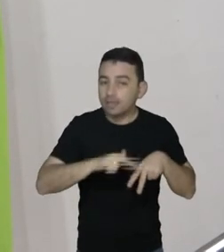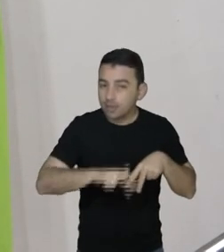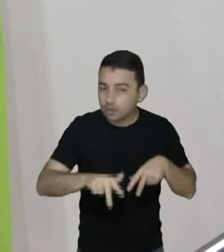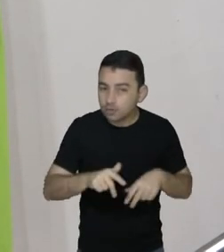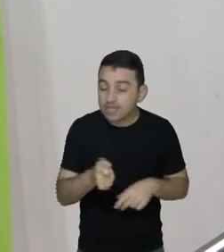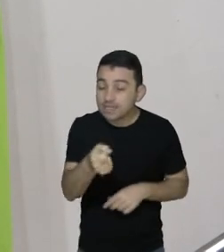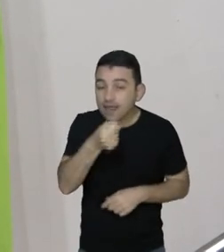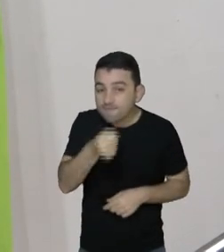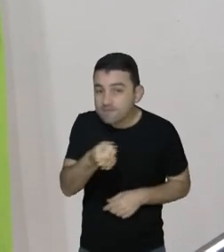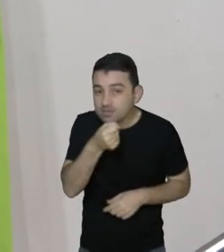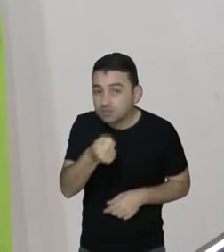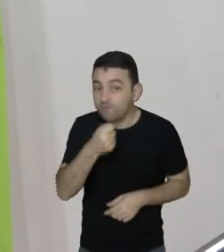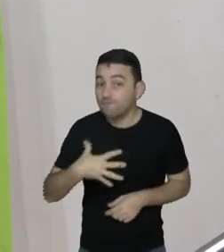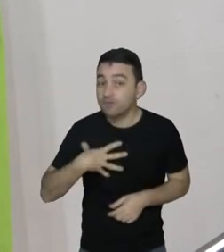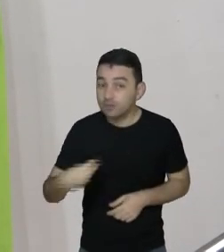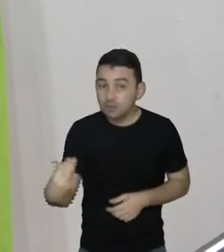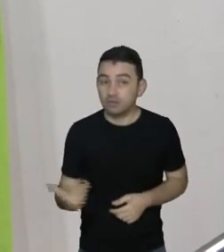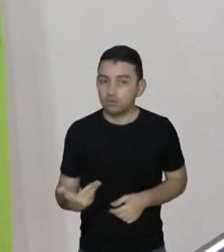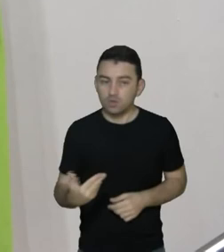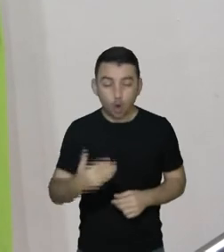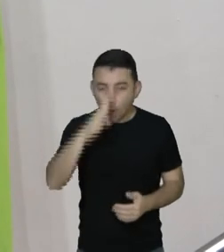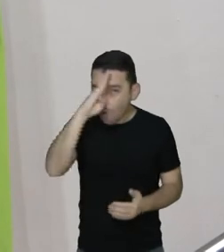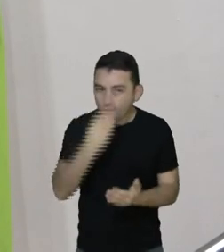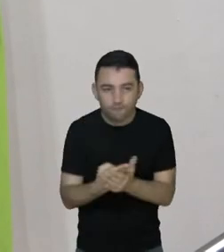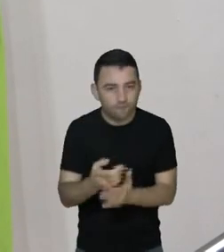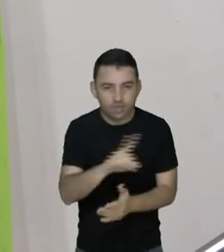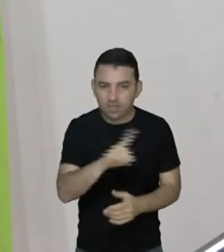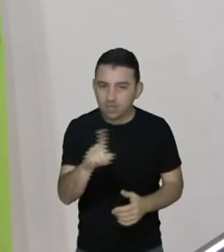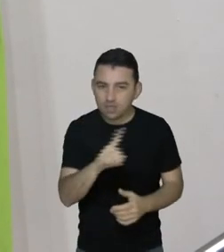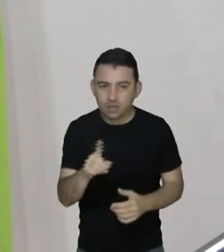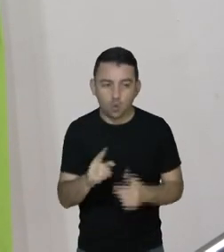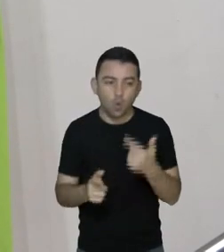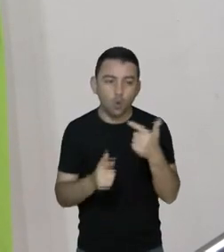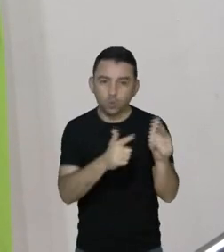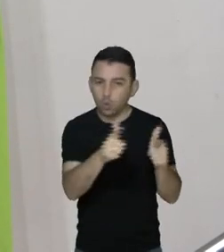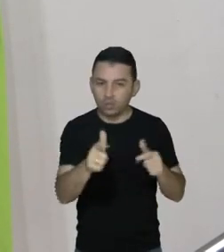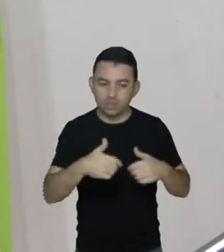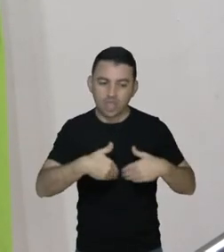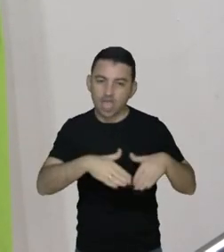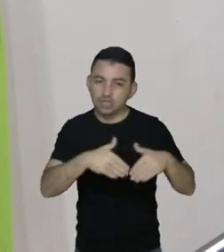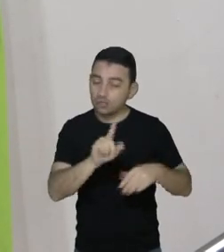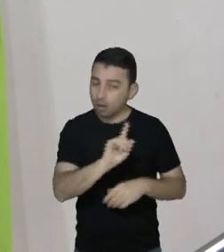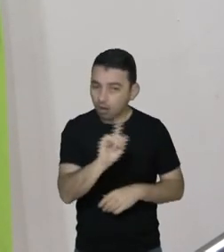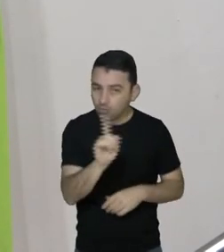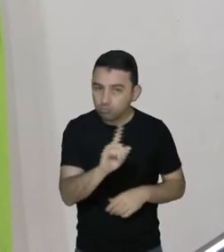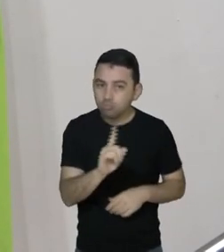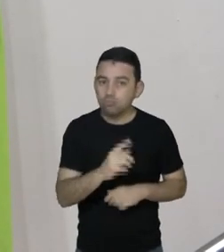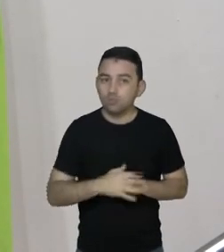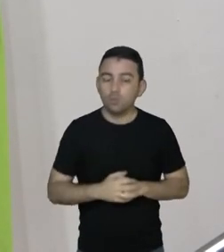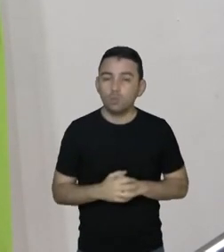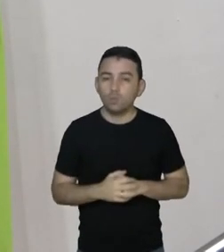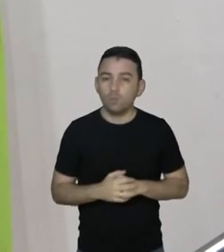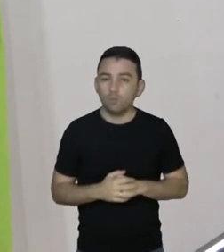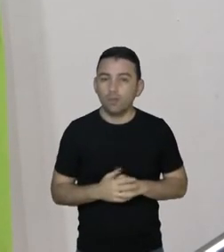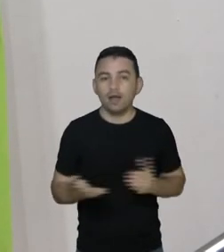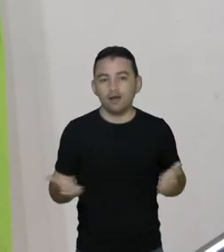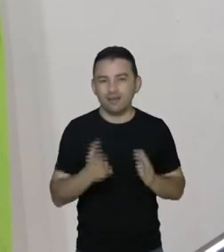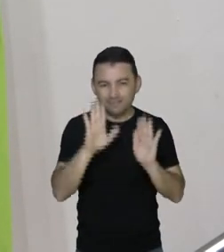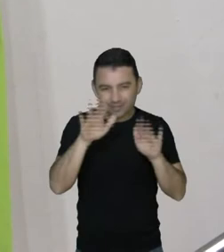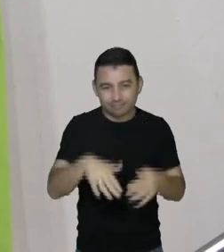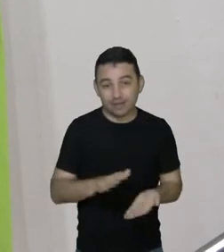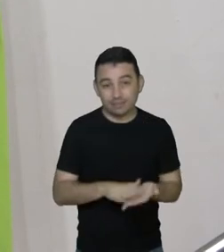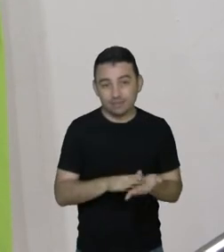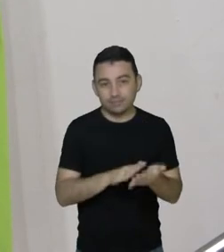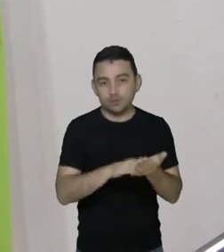seu filho. Não confie, não terceirize completamente a educação dos seus filhos. E concluímos, então, parabenizando o prefeito